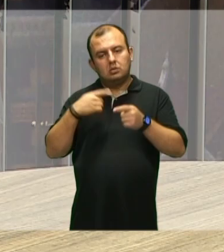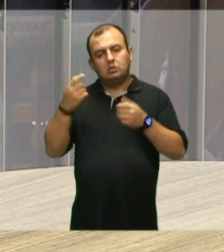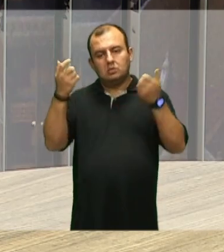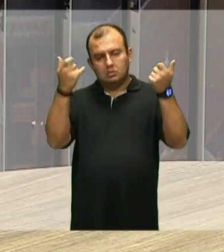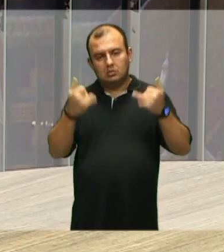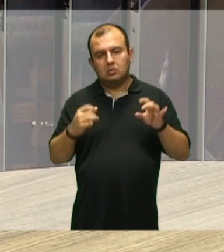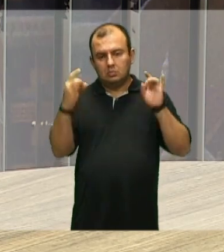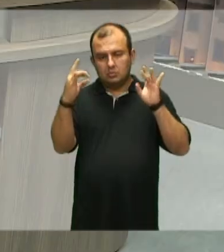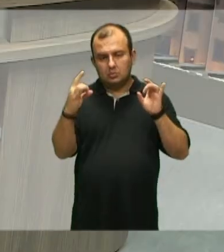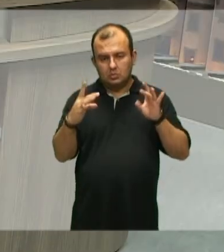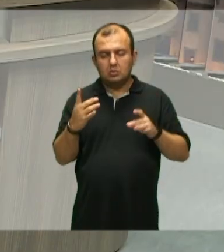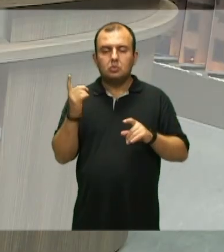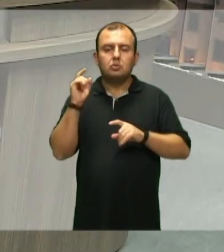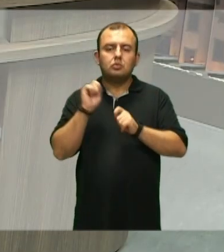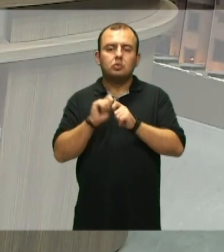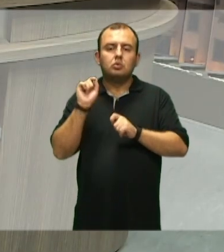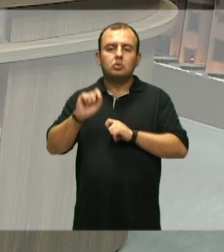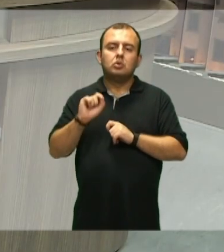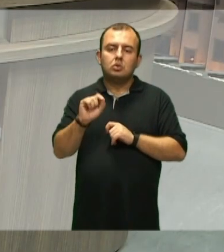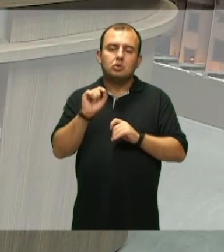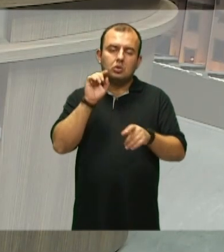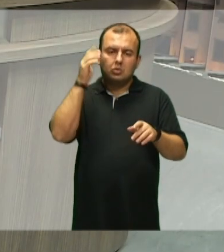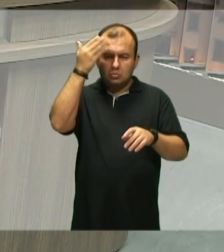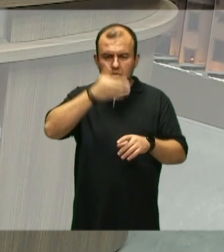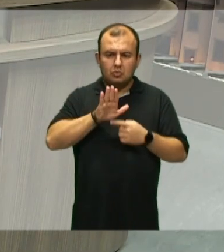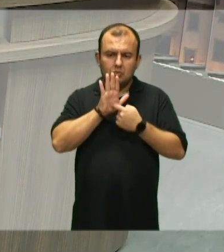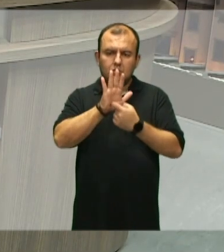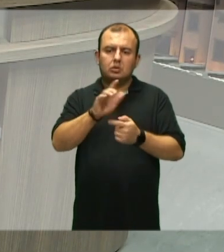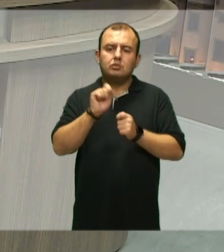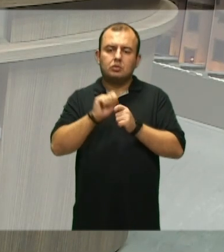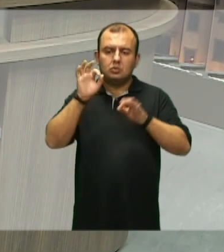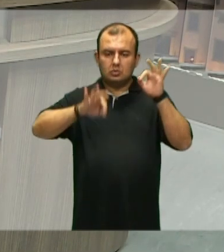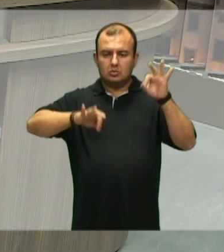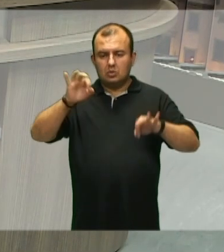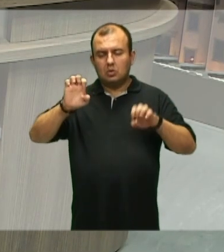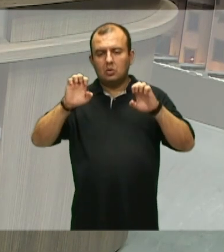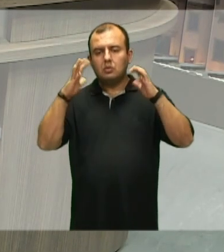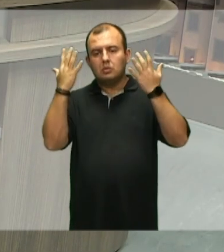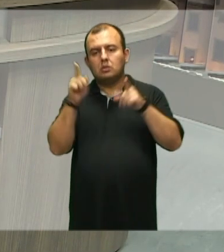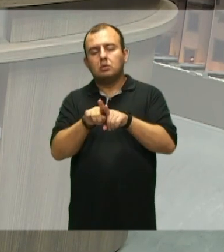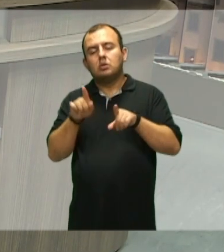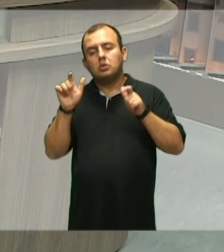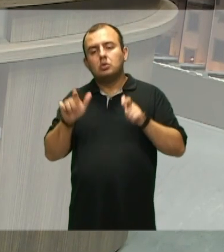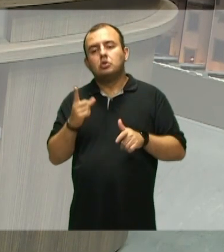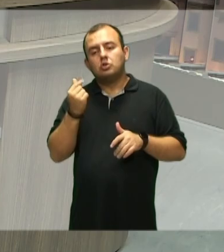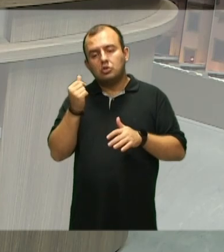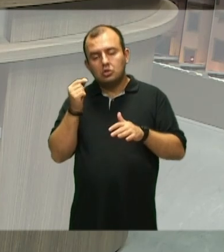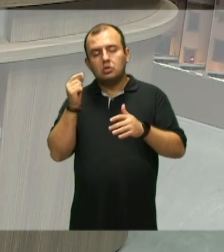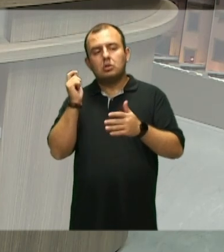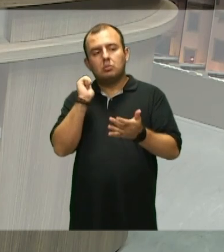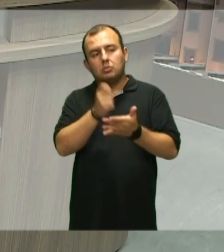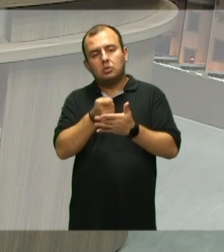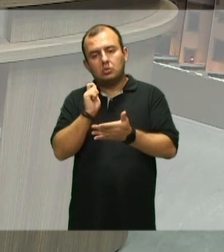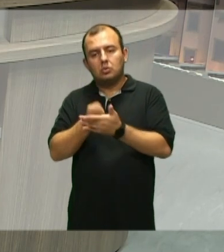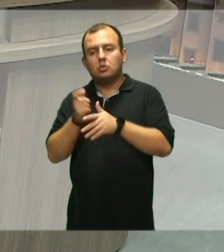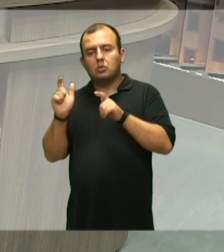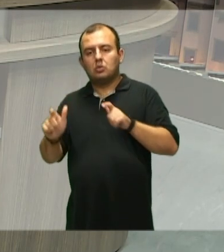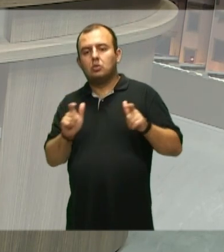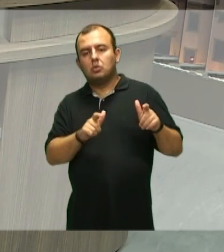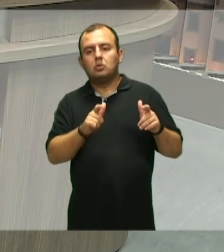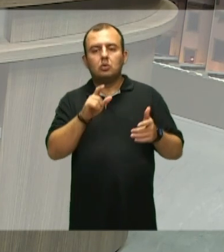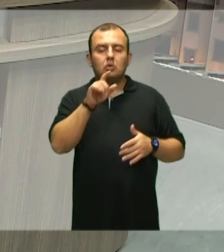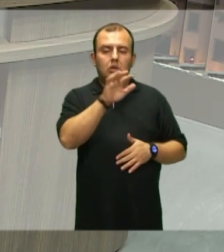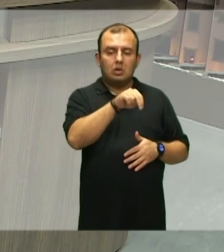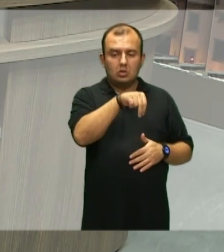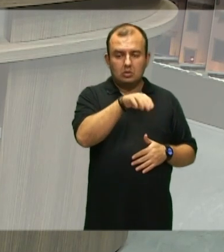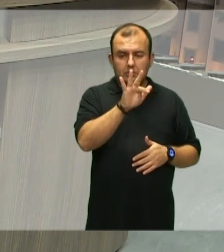de contas, como você falou, não só de comprovação de que o evento foi feito, mas onde a gente gastou cada tostão, cada nota